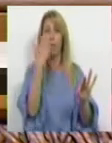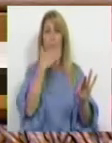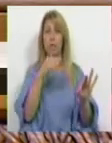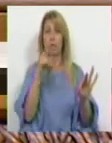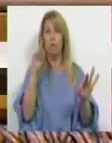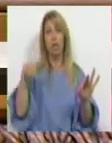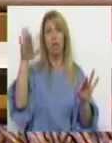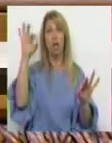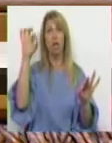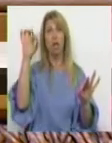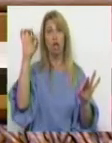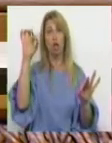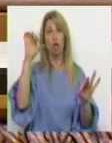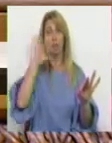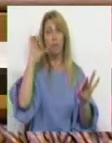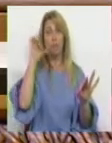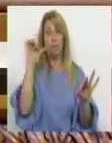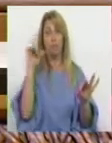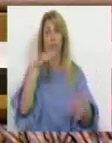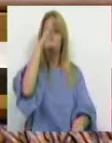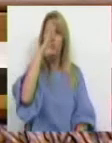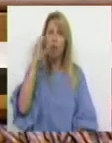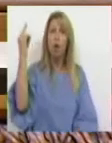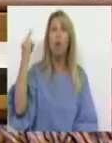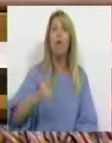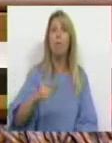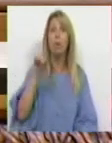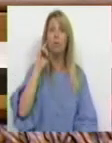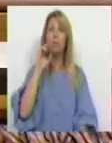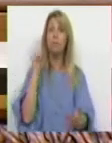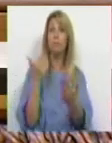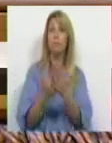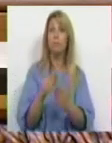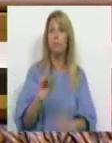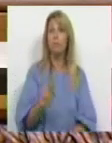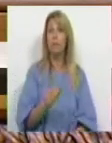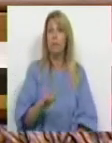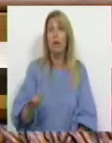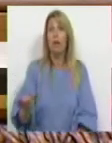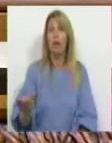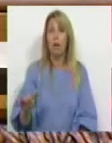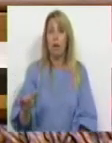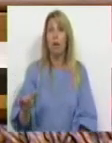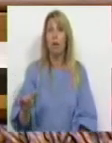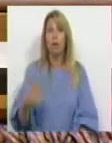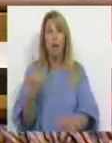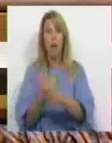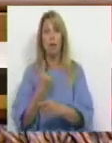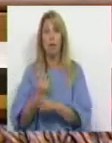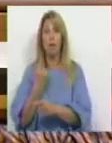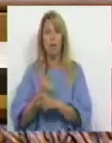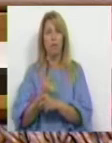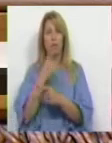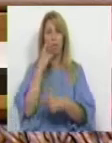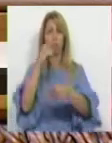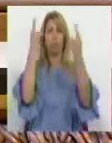anos. O Estado tem a obrigação de proteger os menores de atividades que promovem a